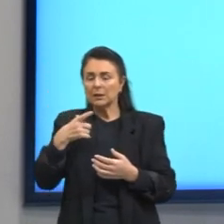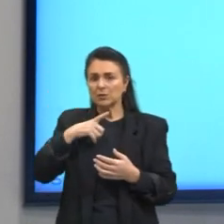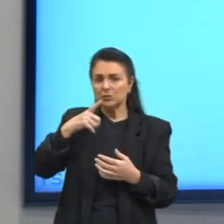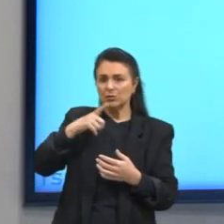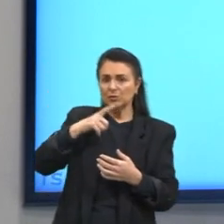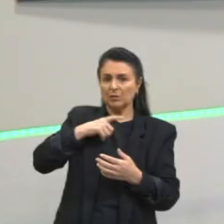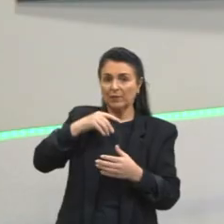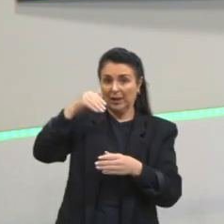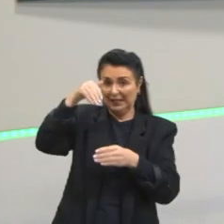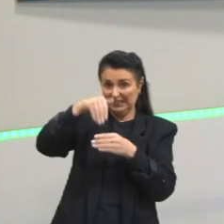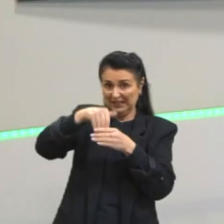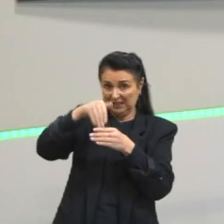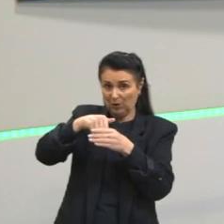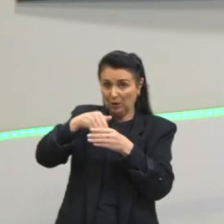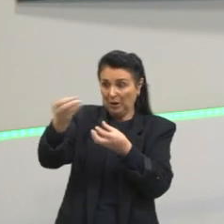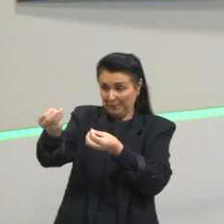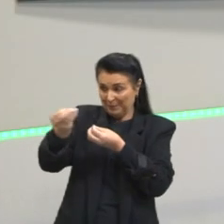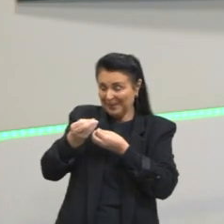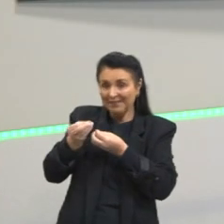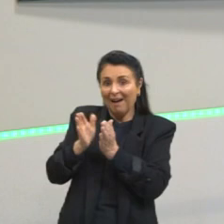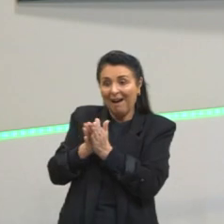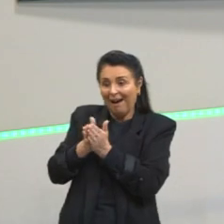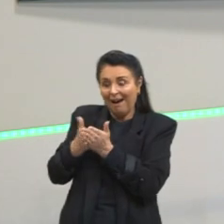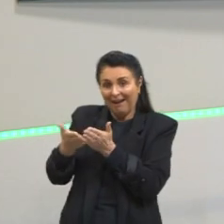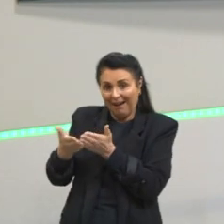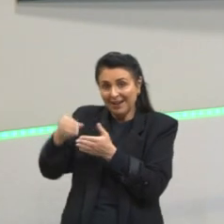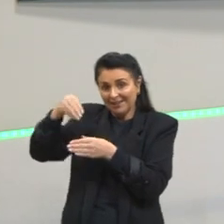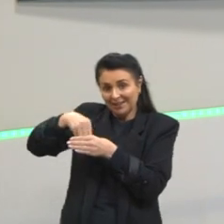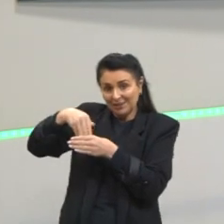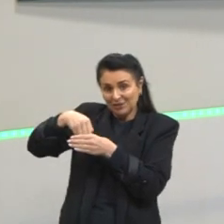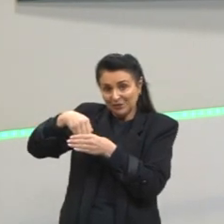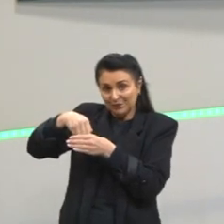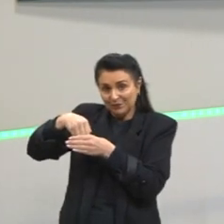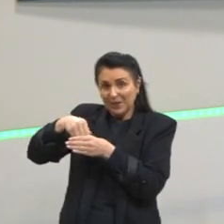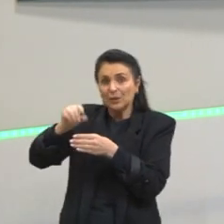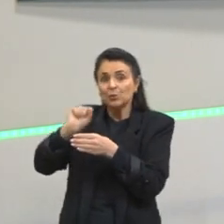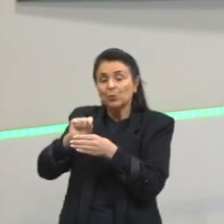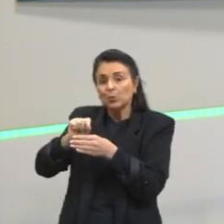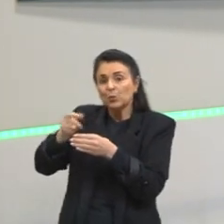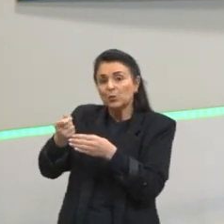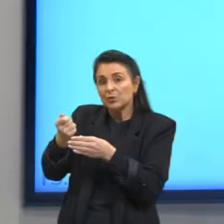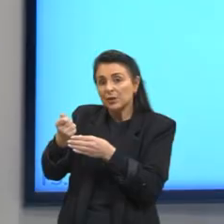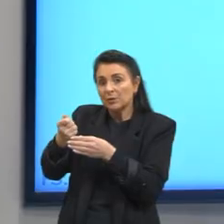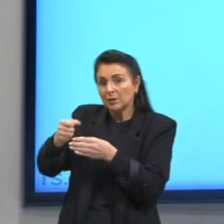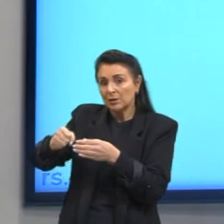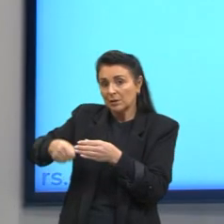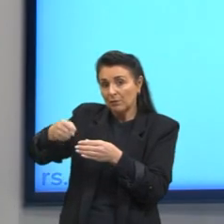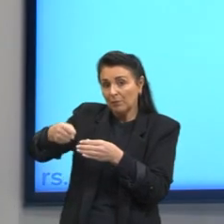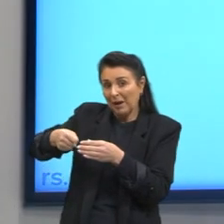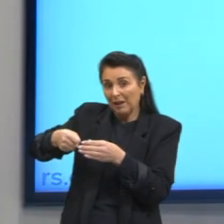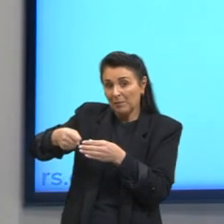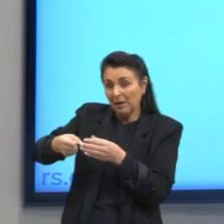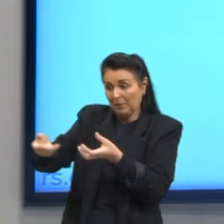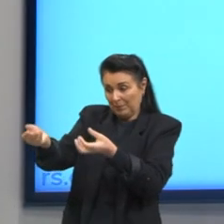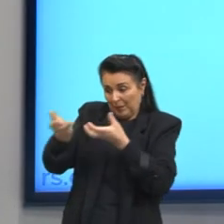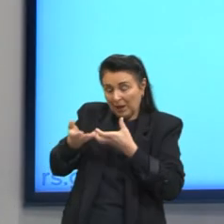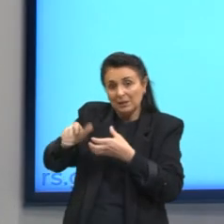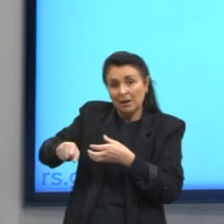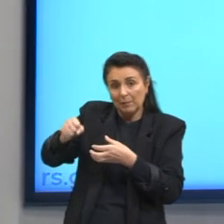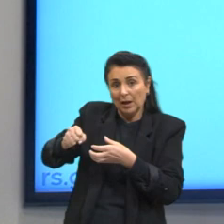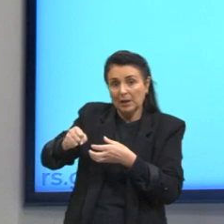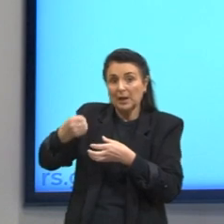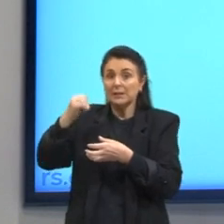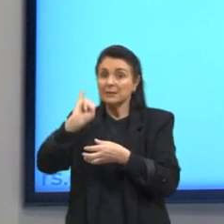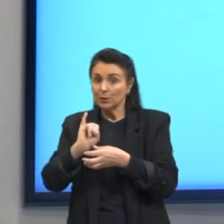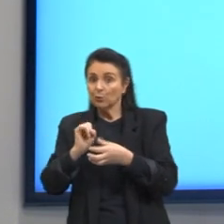se for Deputado passe a mala se for assessor passe a